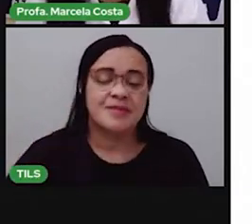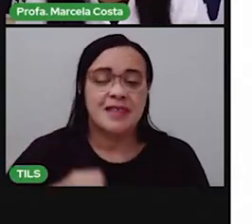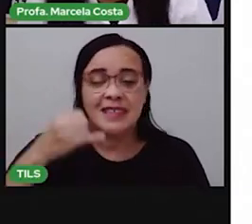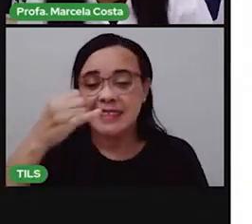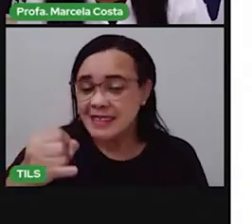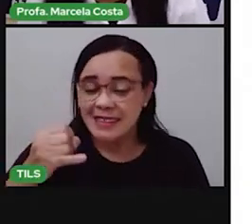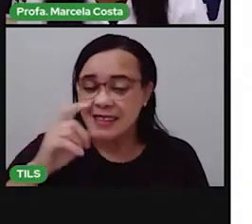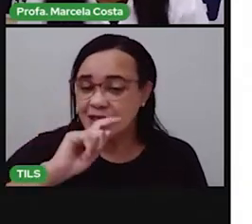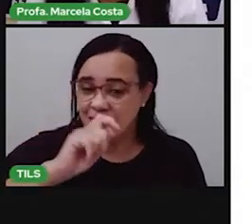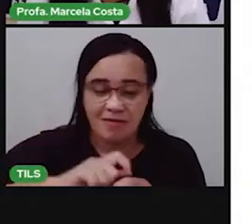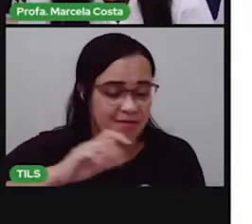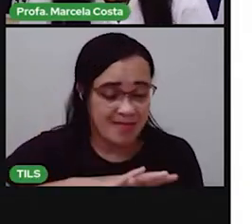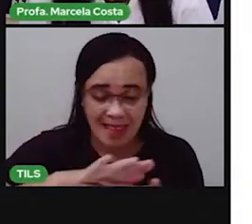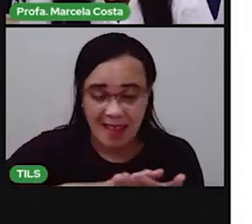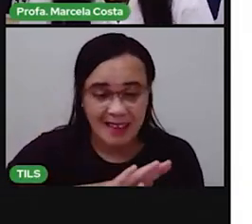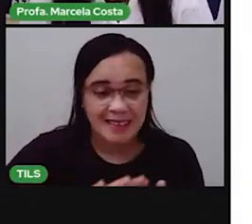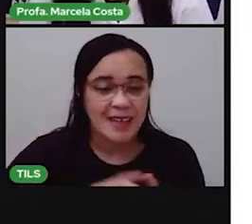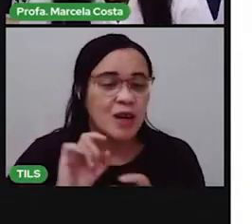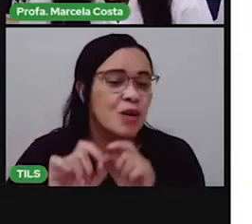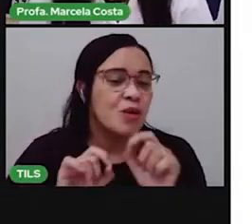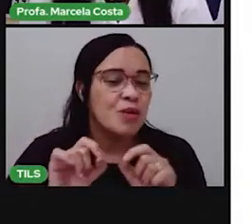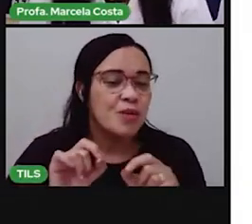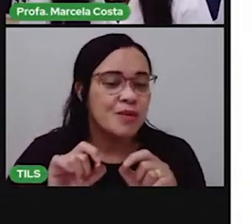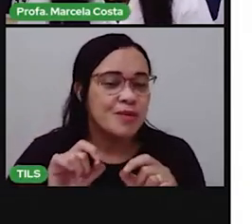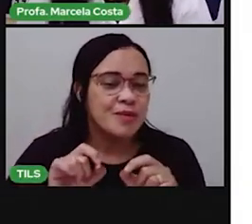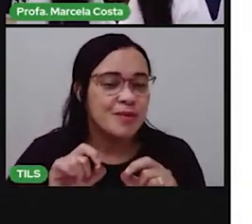Se não fizer,